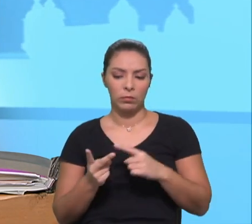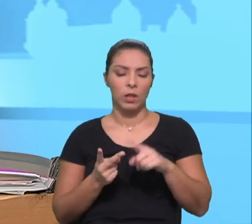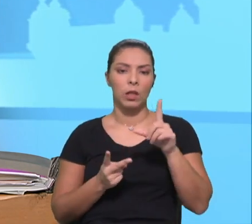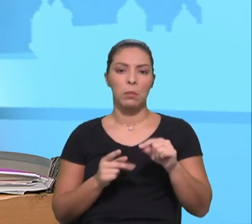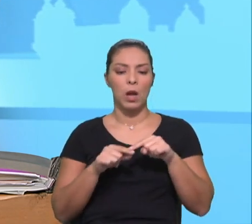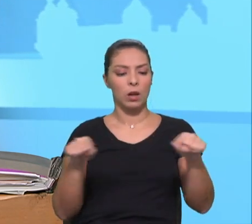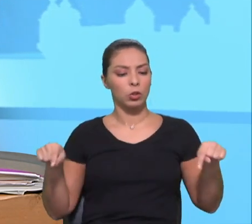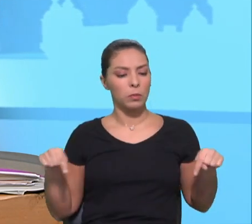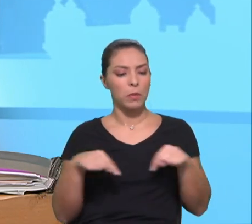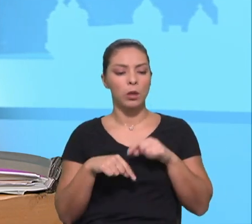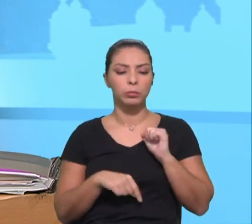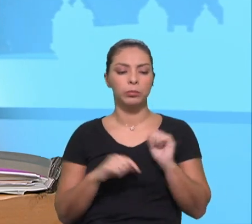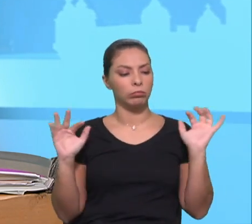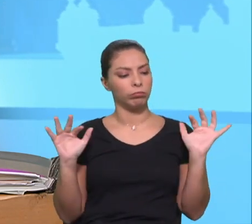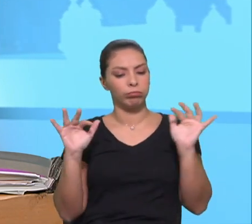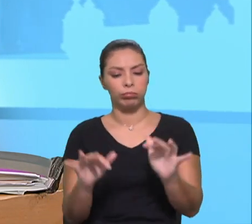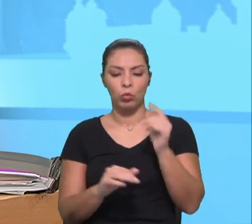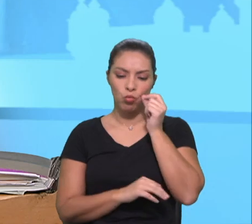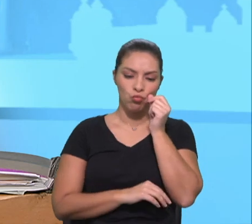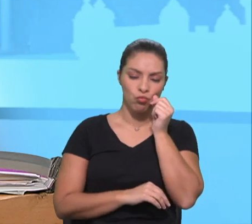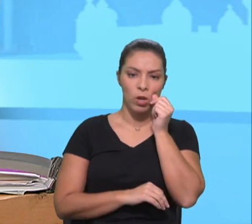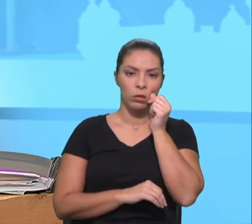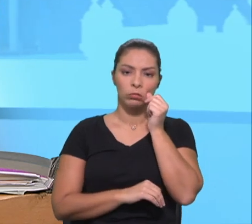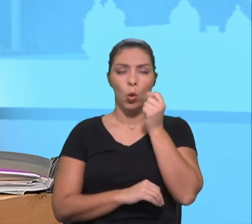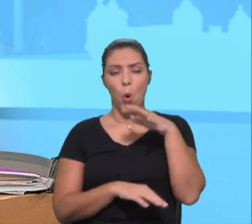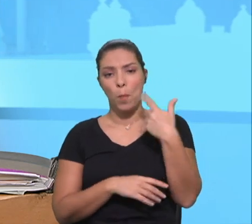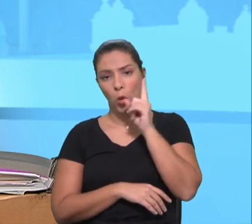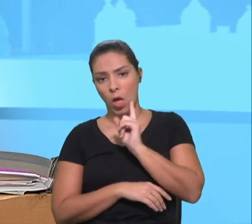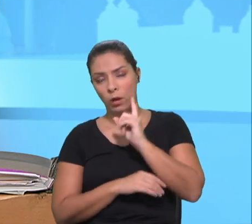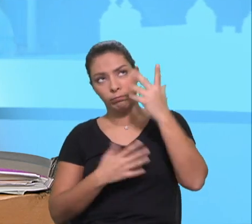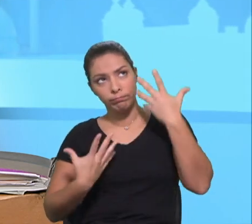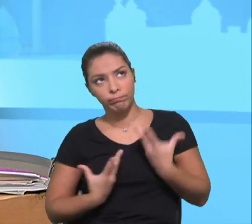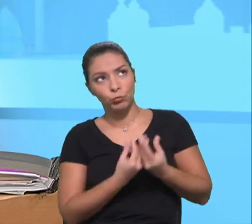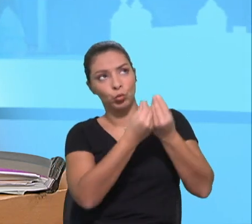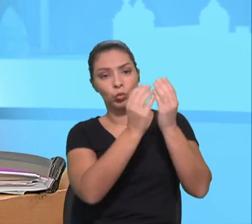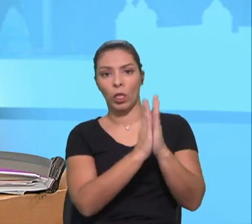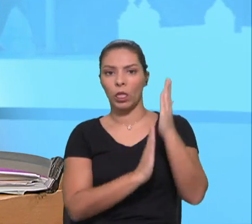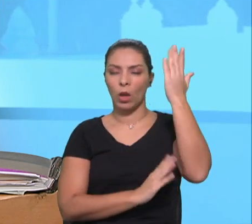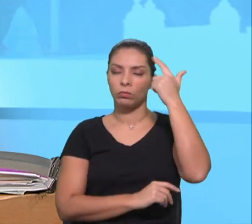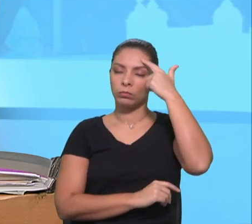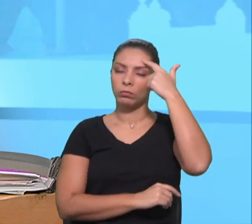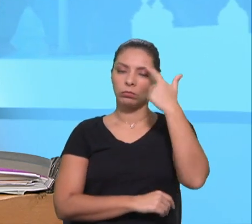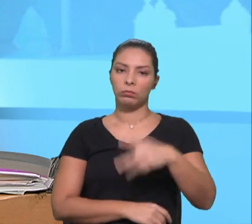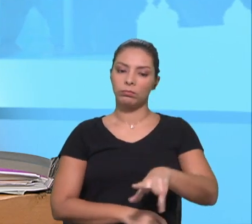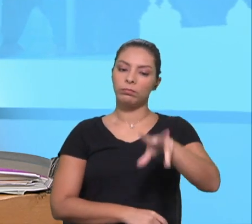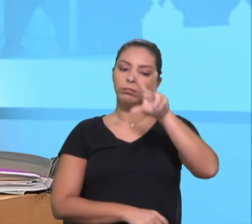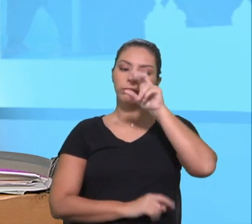relação do homem, da mulher com Deus, ou seja, um local que possa respirar